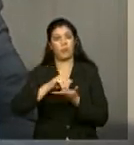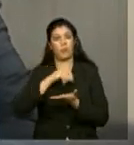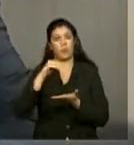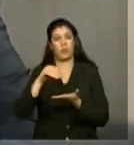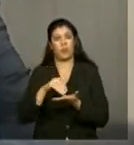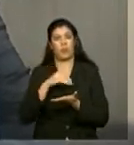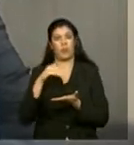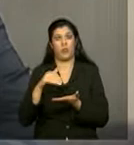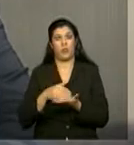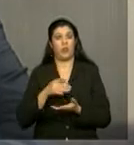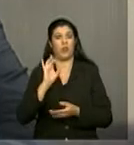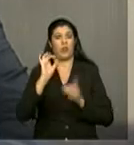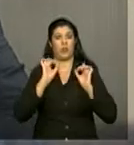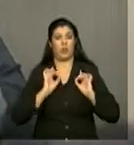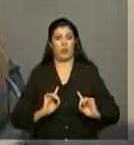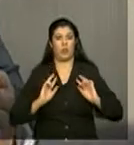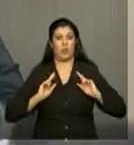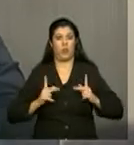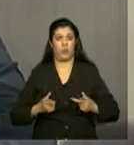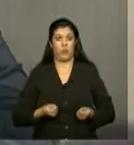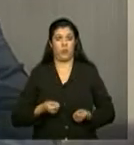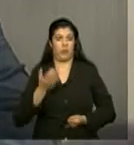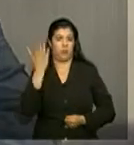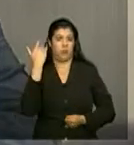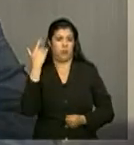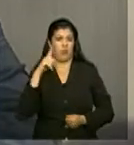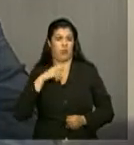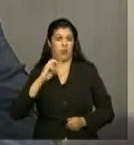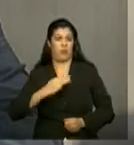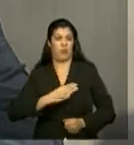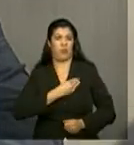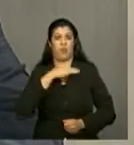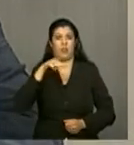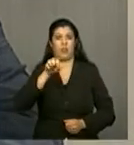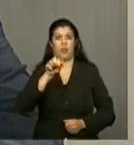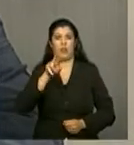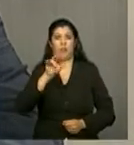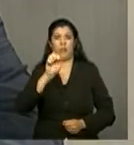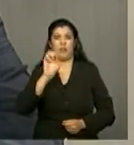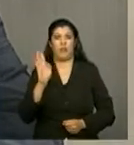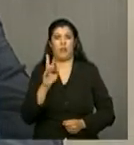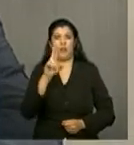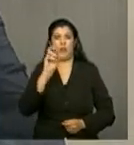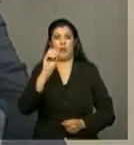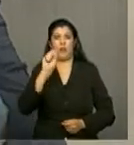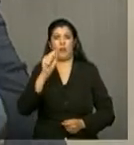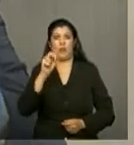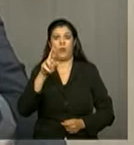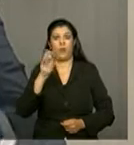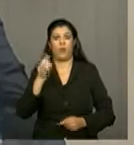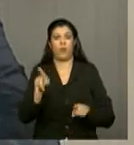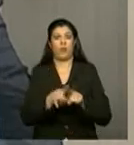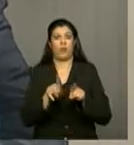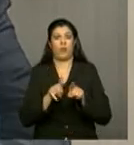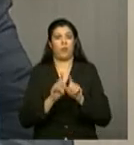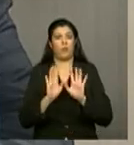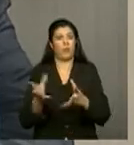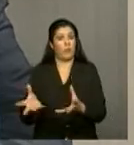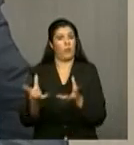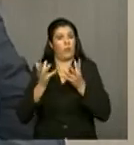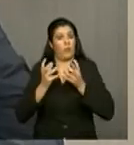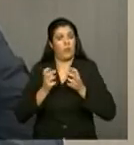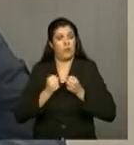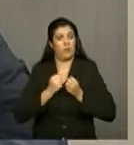dos direitos humanos na época da ministra maria do rosário é e que tomamos a iniciativa